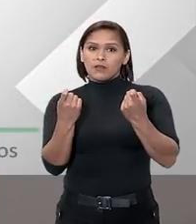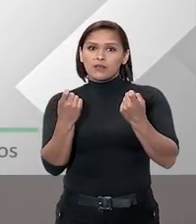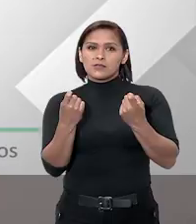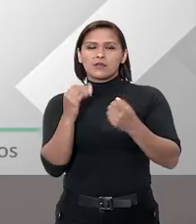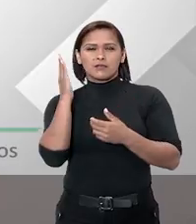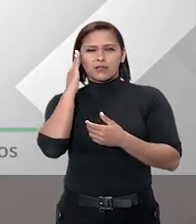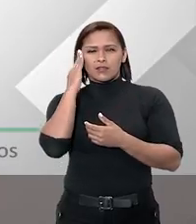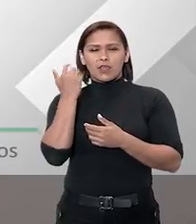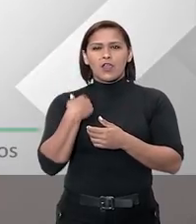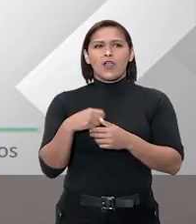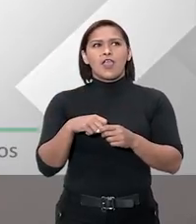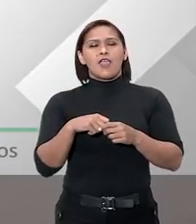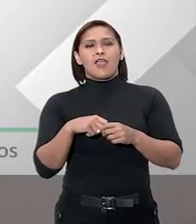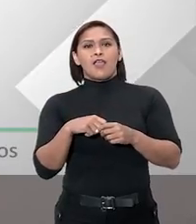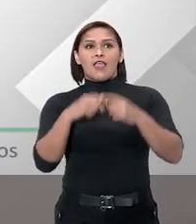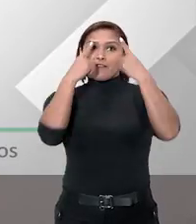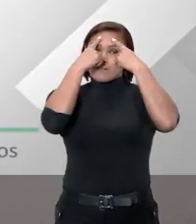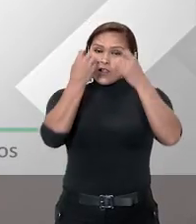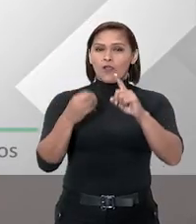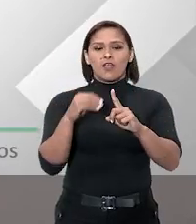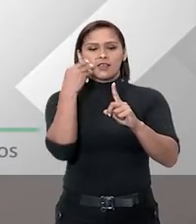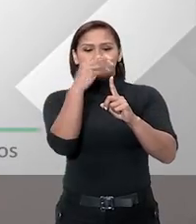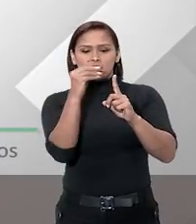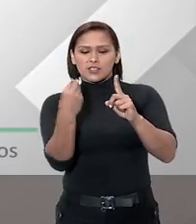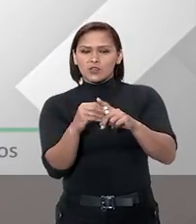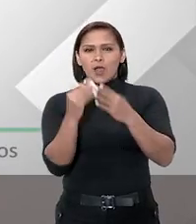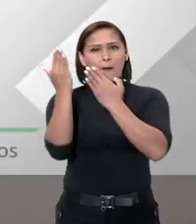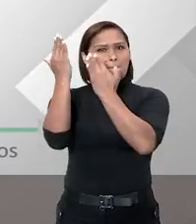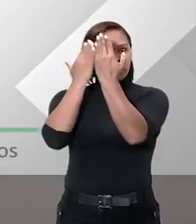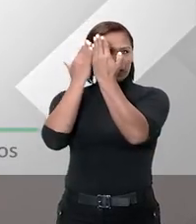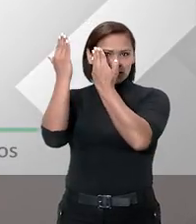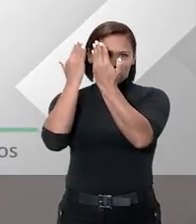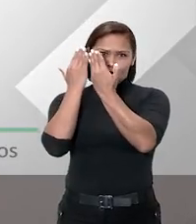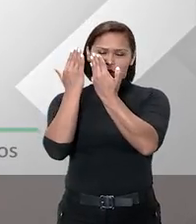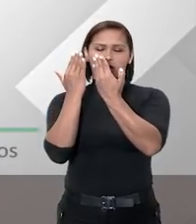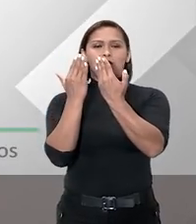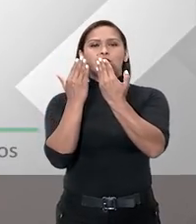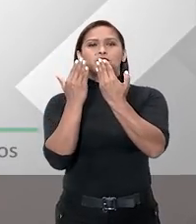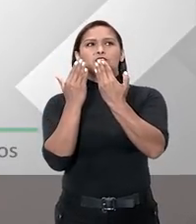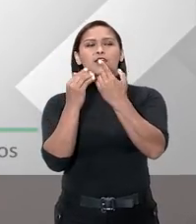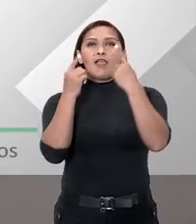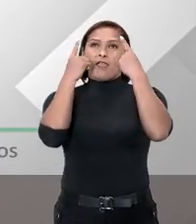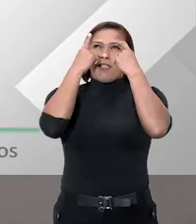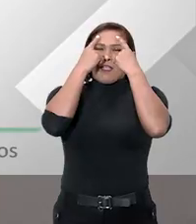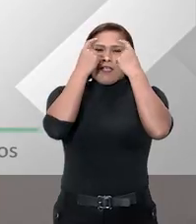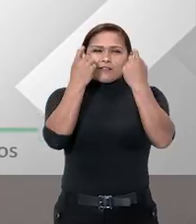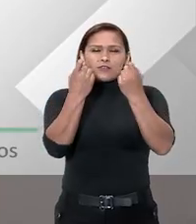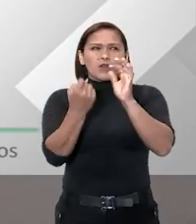Daí a gente fala de violência aqui, violência sexual, violência psicológica, violência